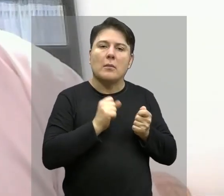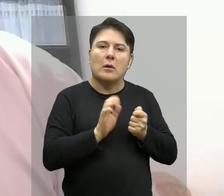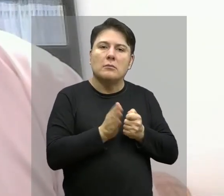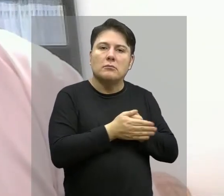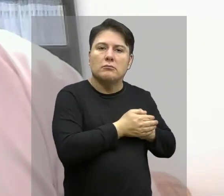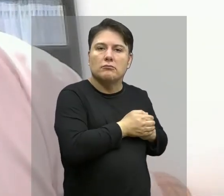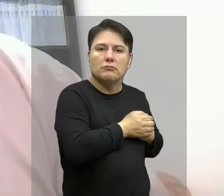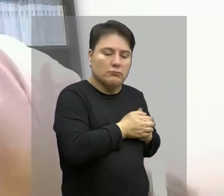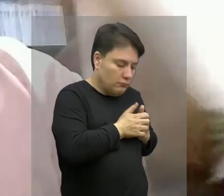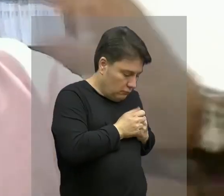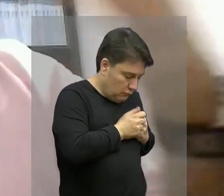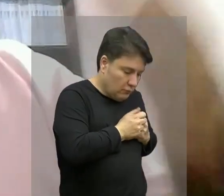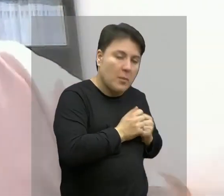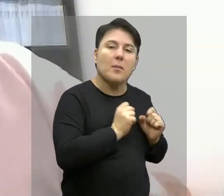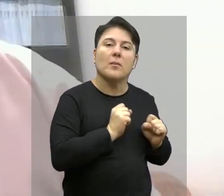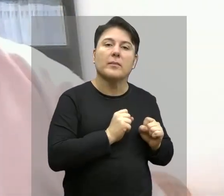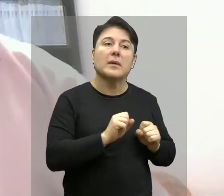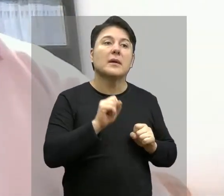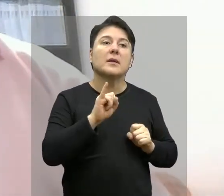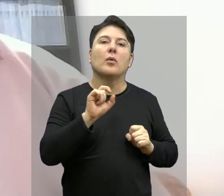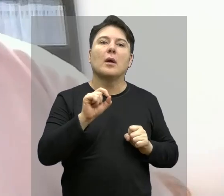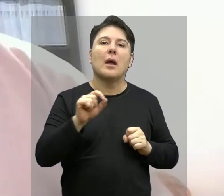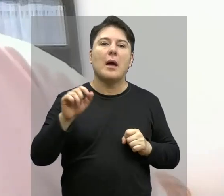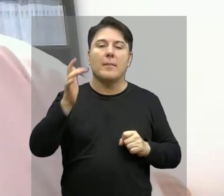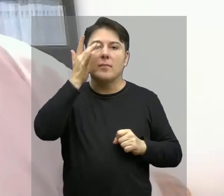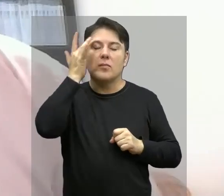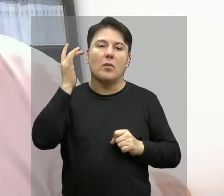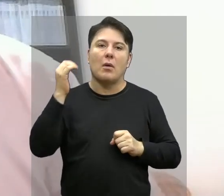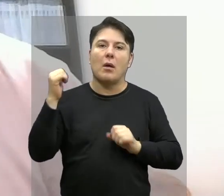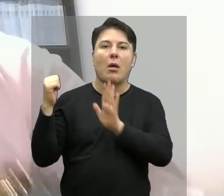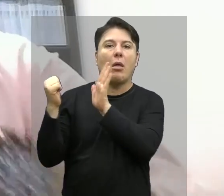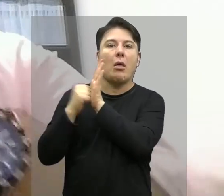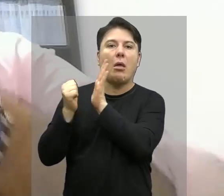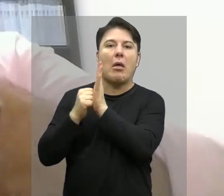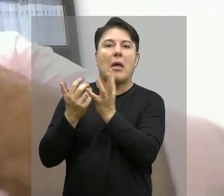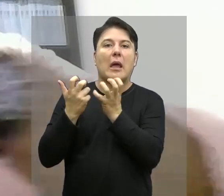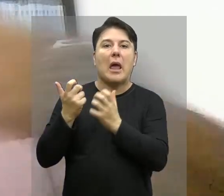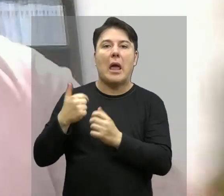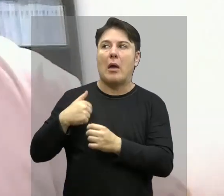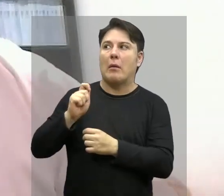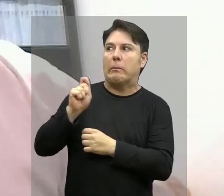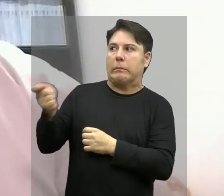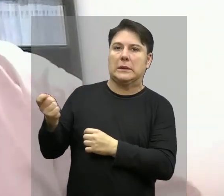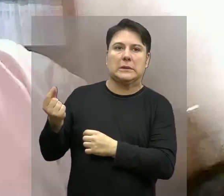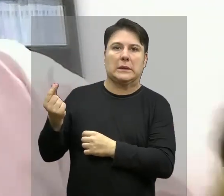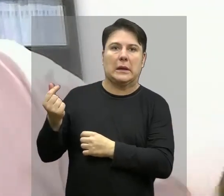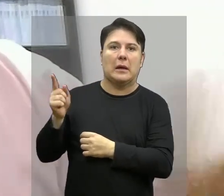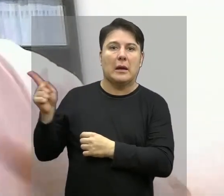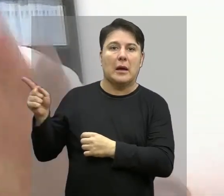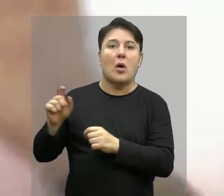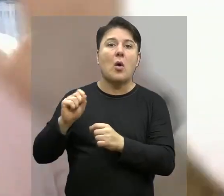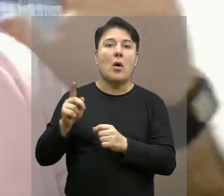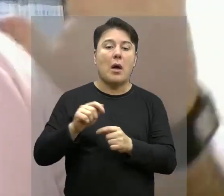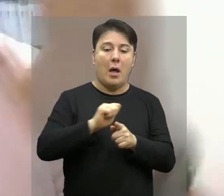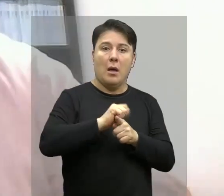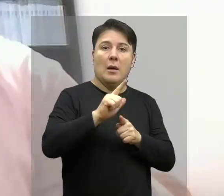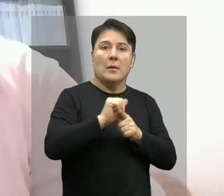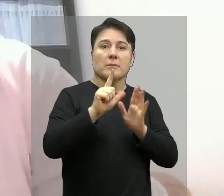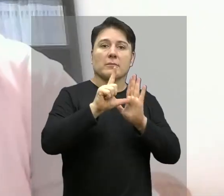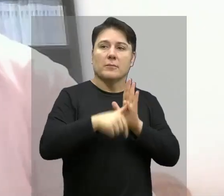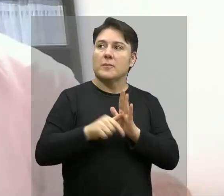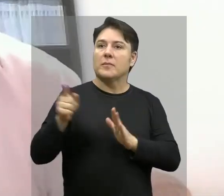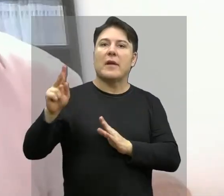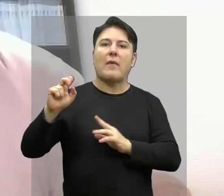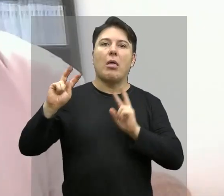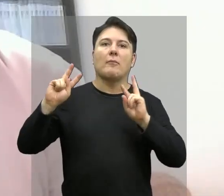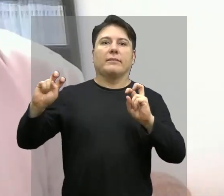bem, né? A não ser quando, obviamente, o AJ está batendo na minha porta, eu já não tenho mais dinheiro para nada, o aluguel está atrasado, aí vão descobrir o